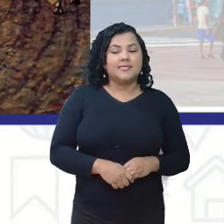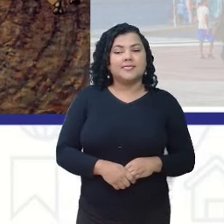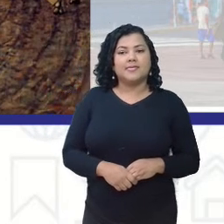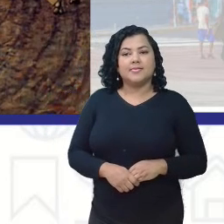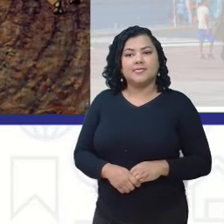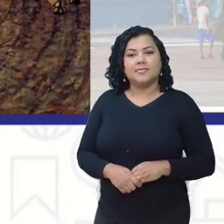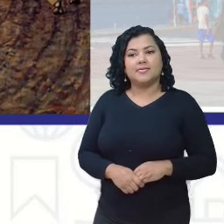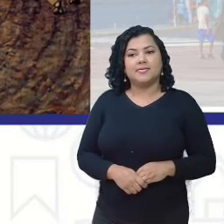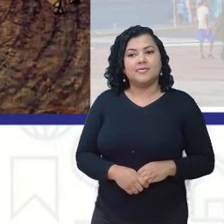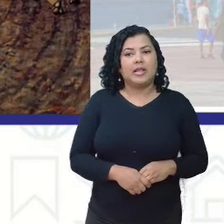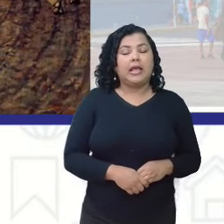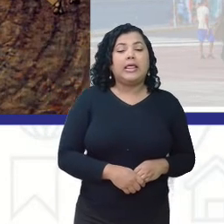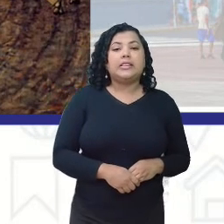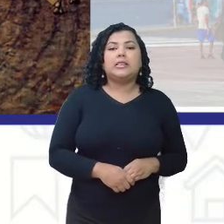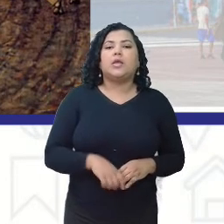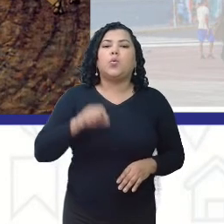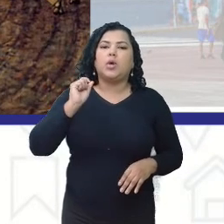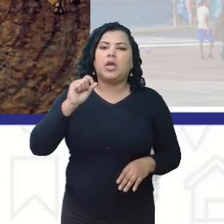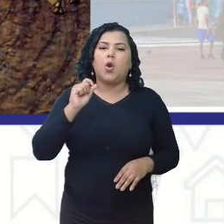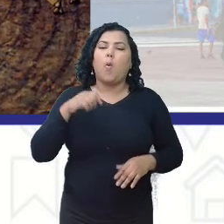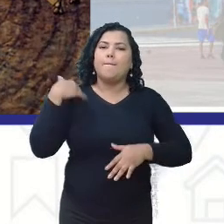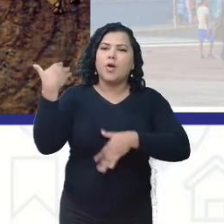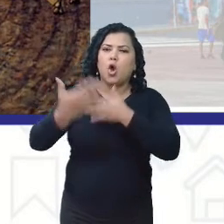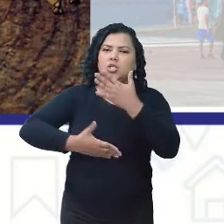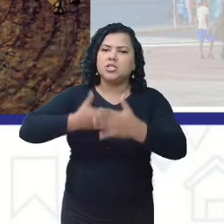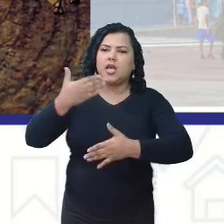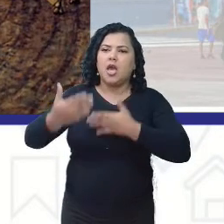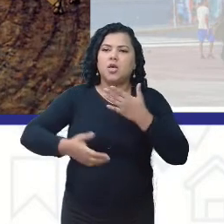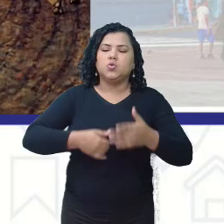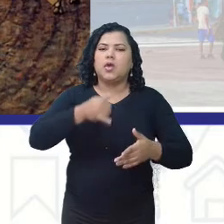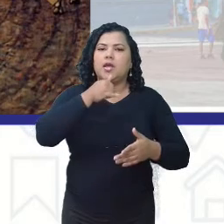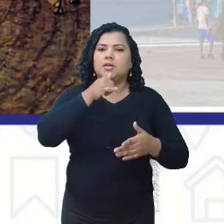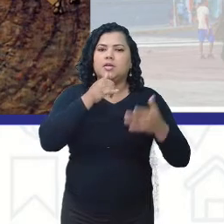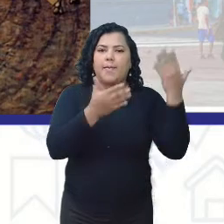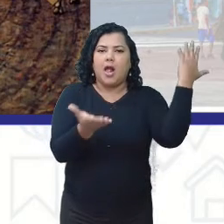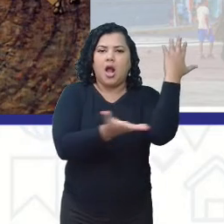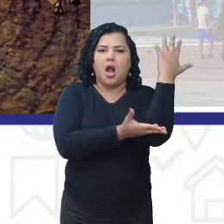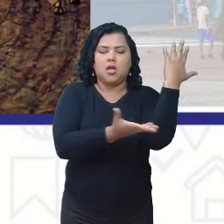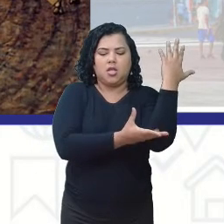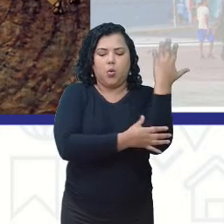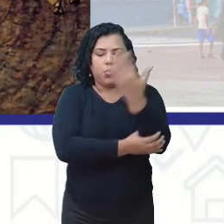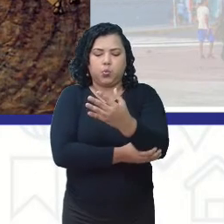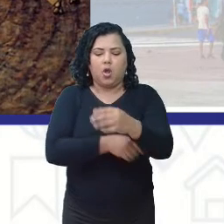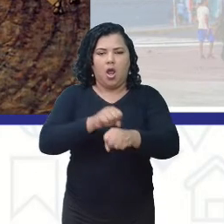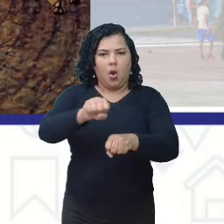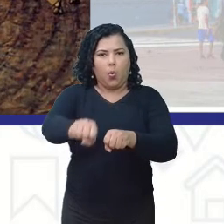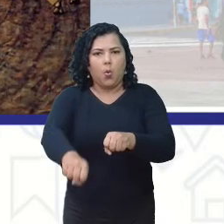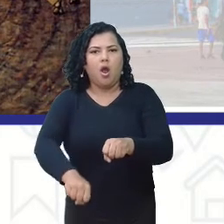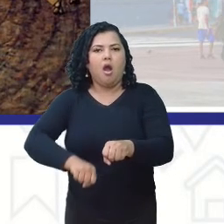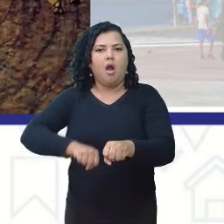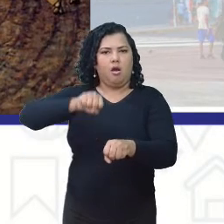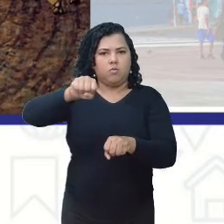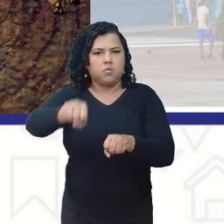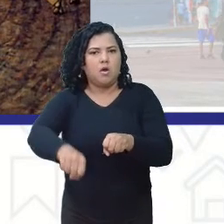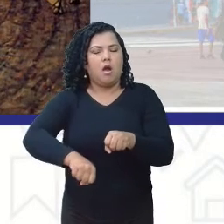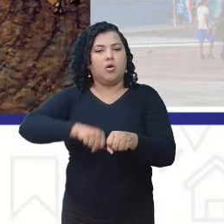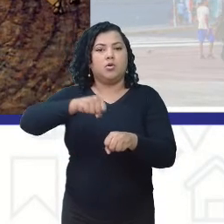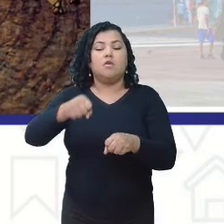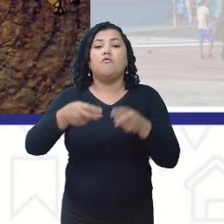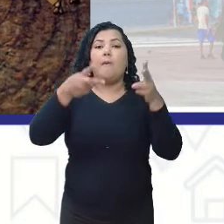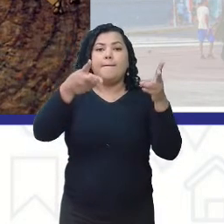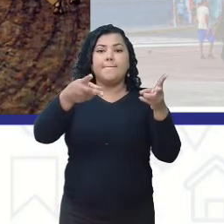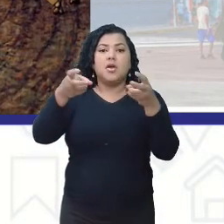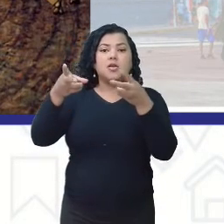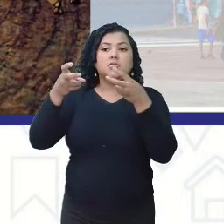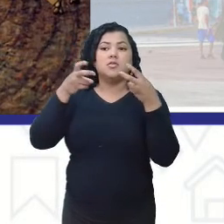moagem, né, da cana-de-açúcar. E eu quero que vocês prestem bastante atenção nessa imagem. Vamos tentar identificar